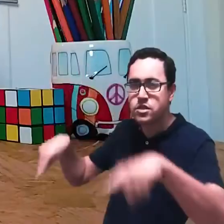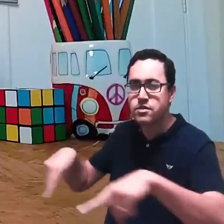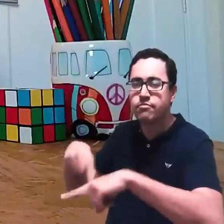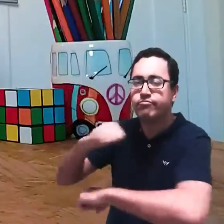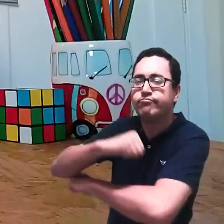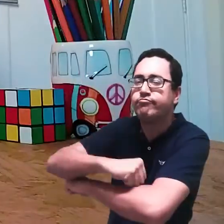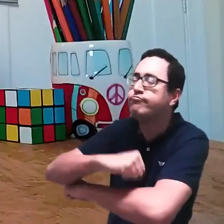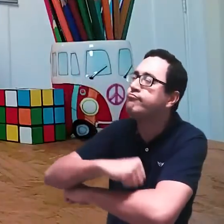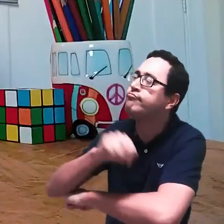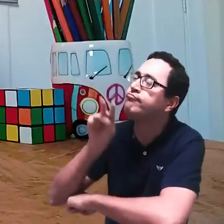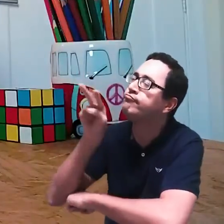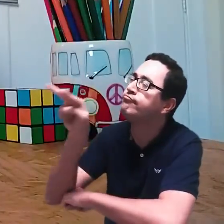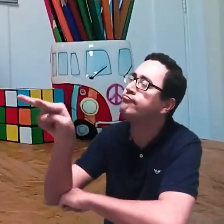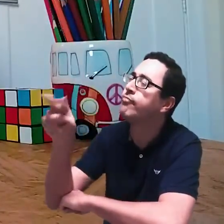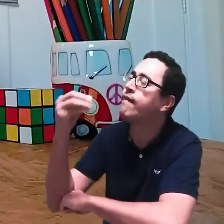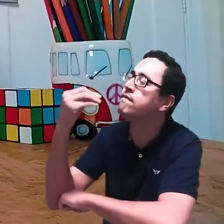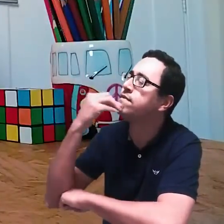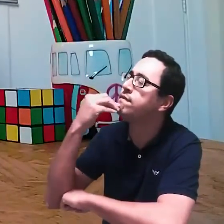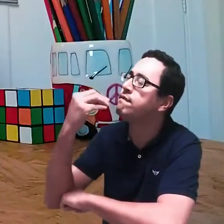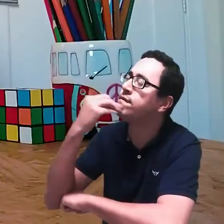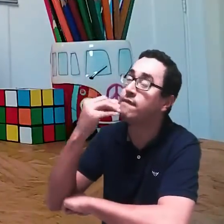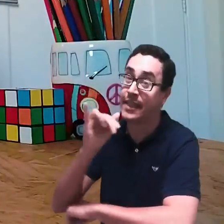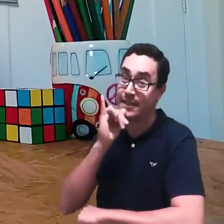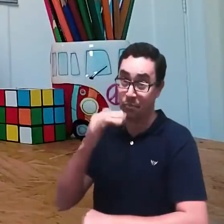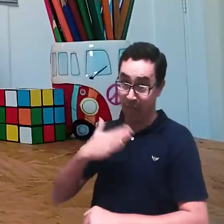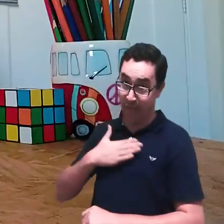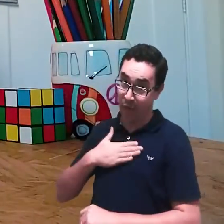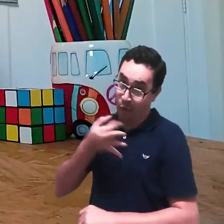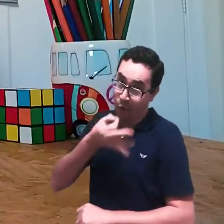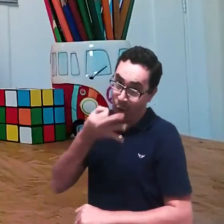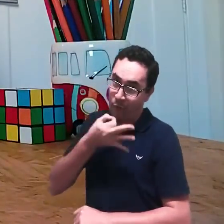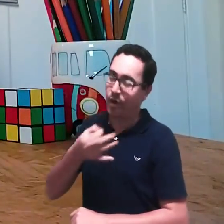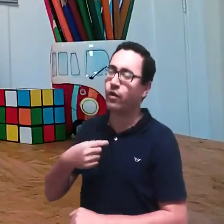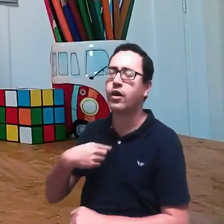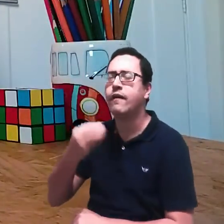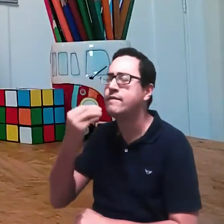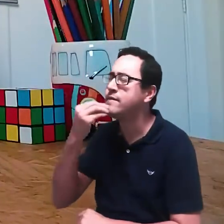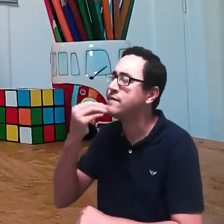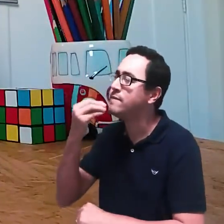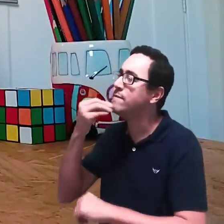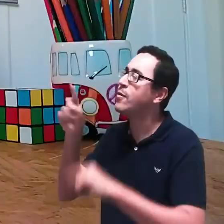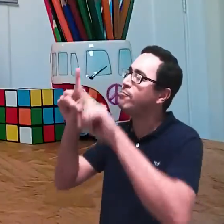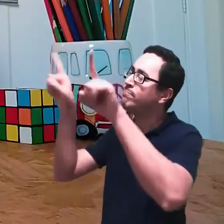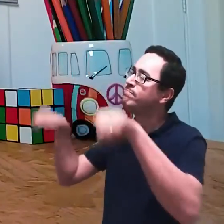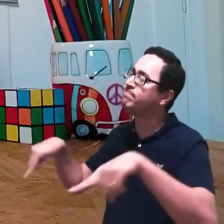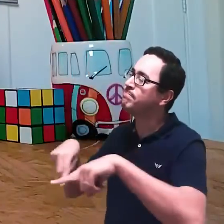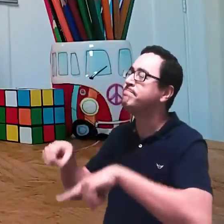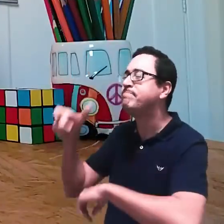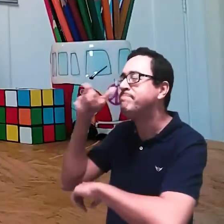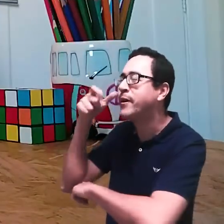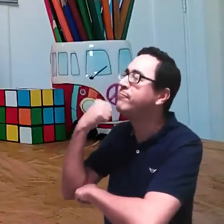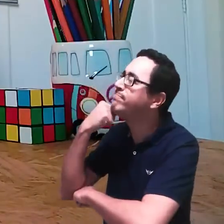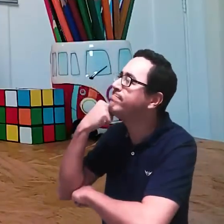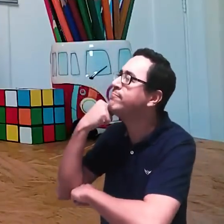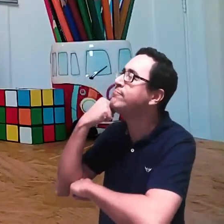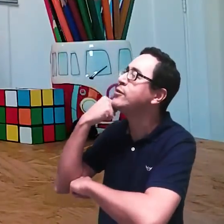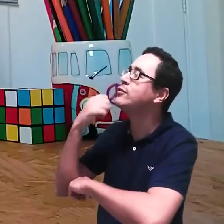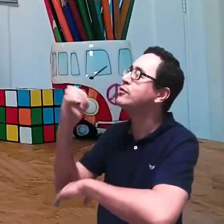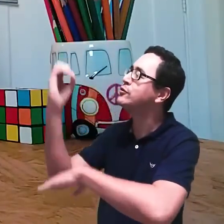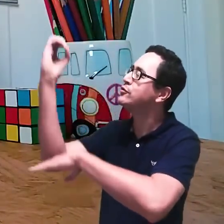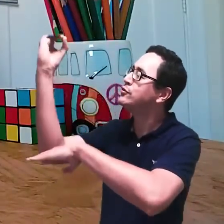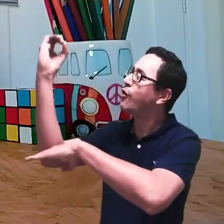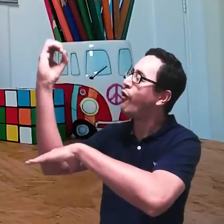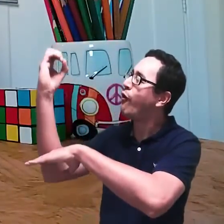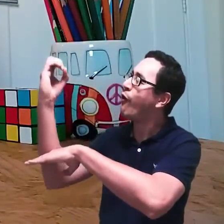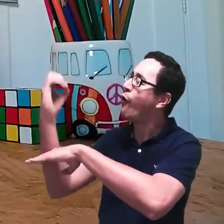mim é muito fácil. Eu queria enxergar um pôr do sol lindo, como dos dias 14 e 15, mas ao invés de